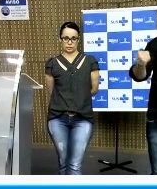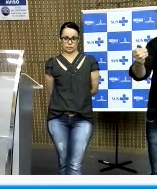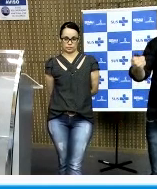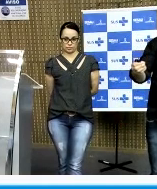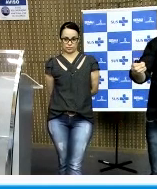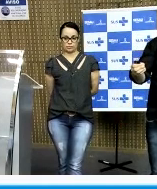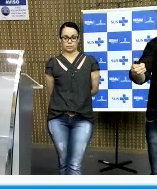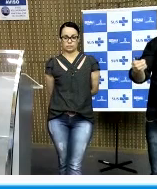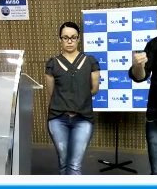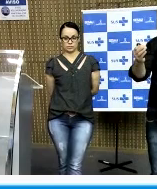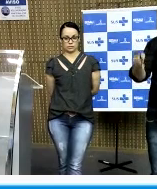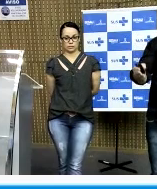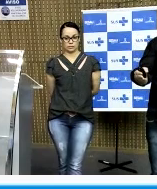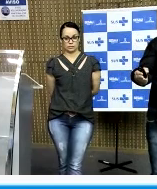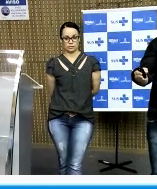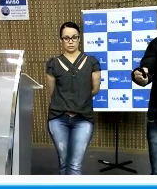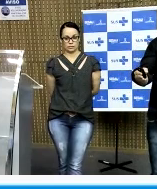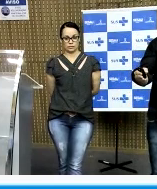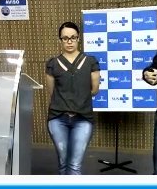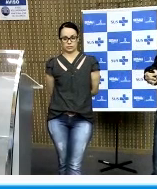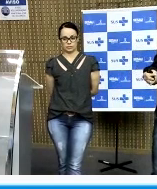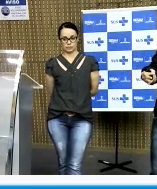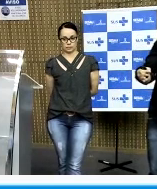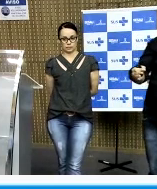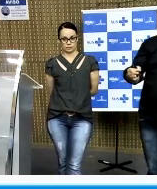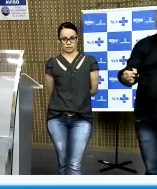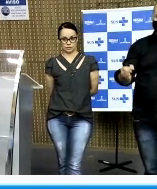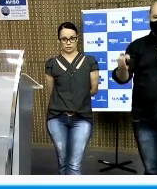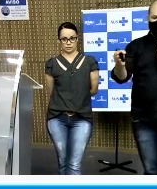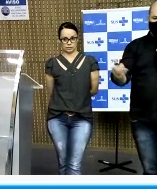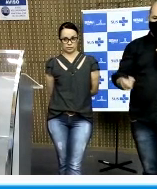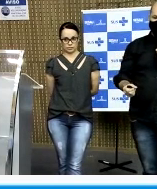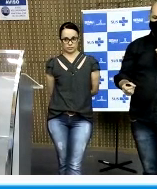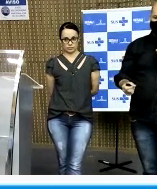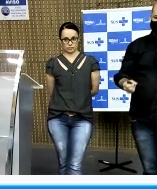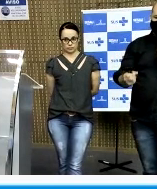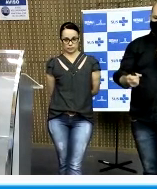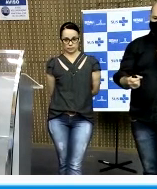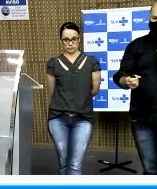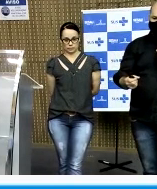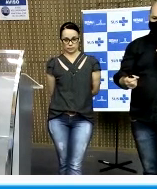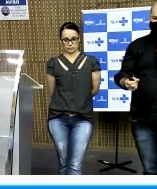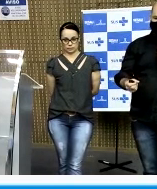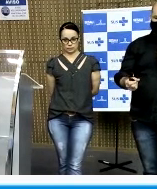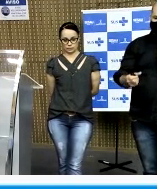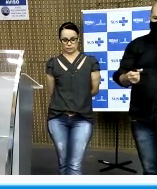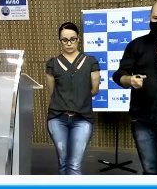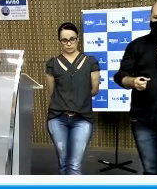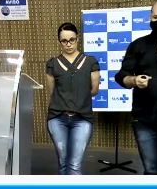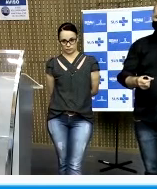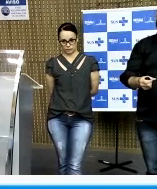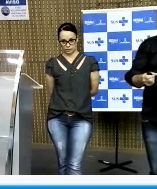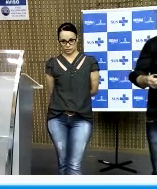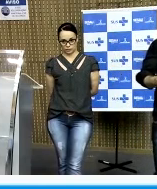38%, 70%, 100% no primeiro quadrimestre de 2021, 56% no segundo quadrimestre.